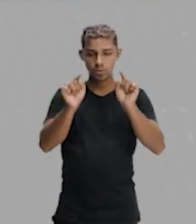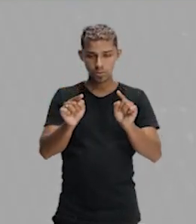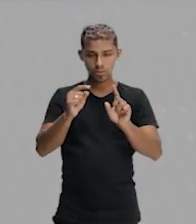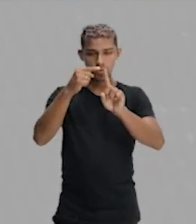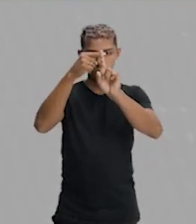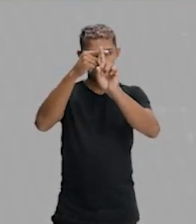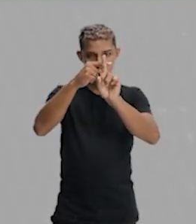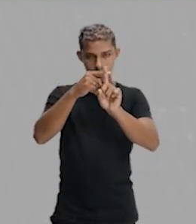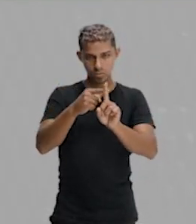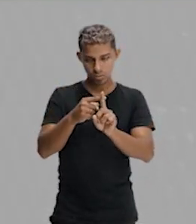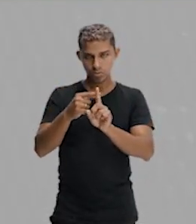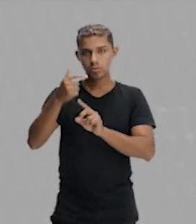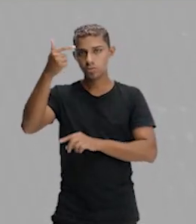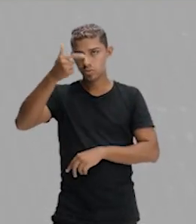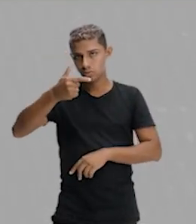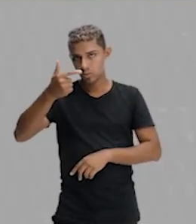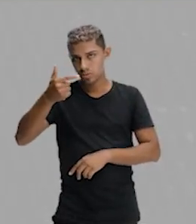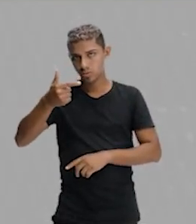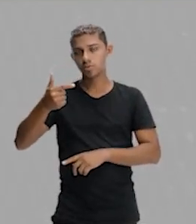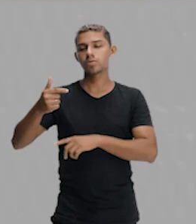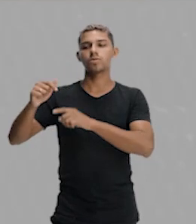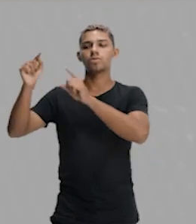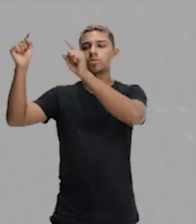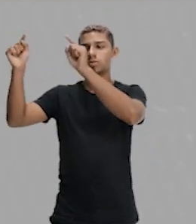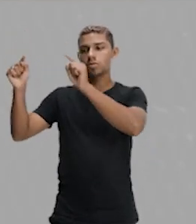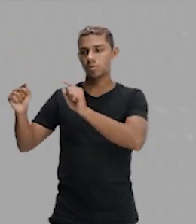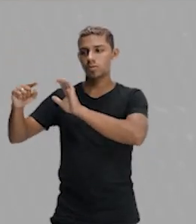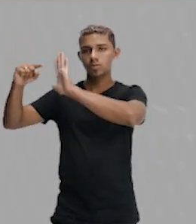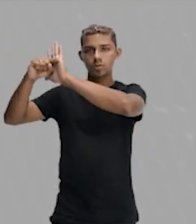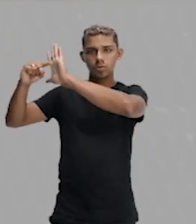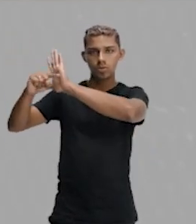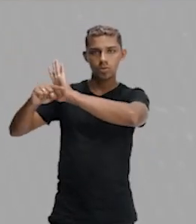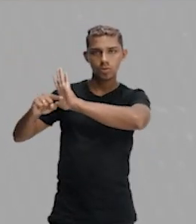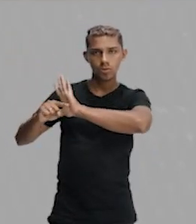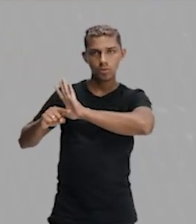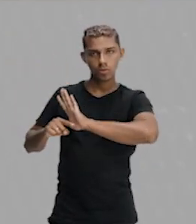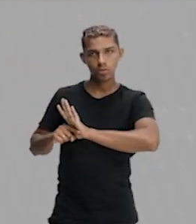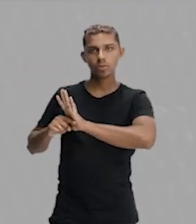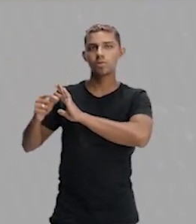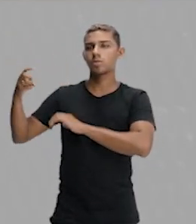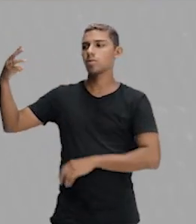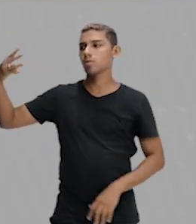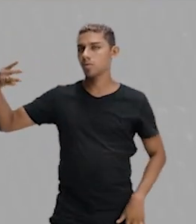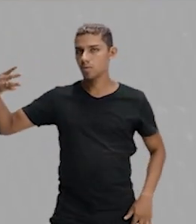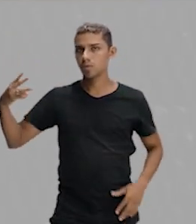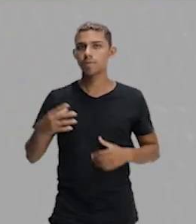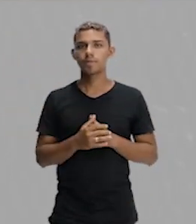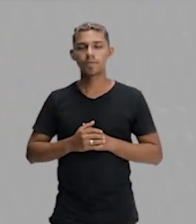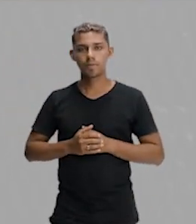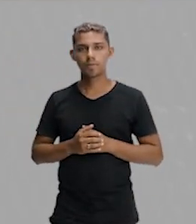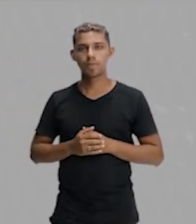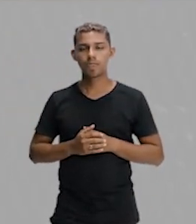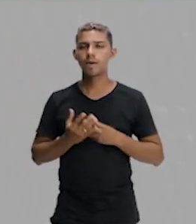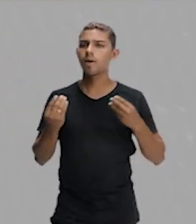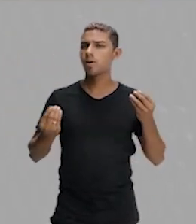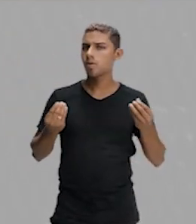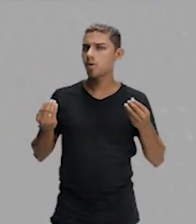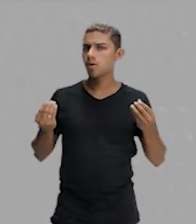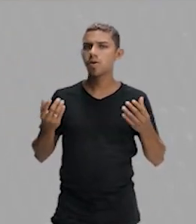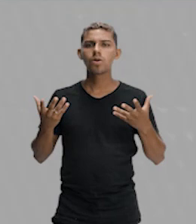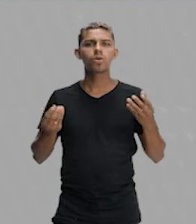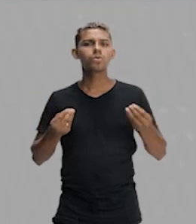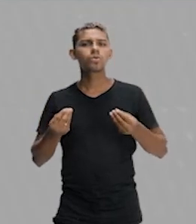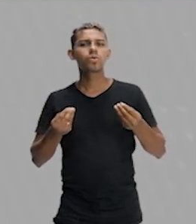Vamos analisar os pontos 1, 2 e 3 de acordo com os campos gerados por essas